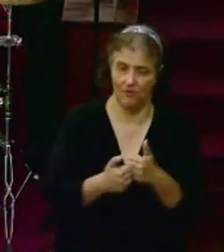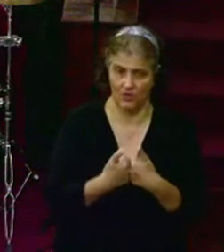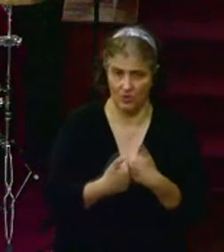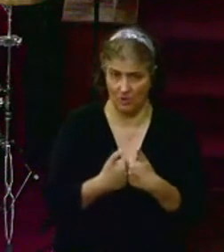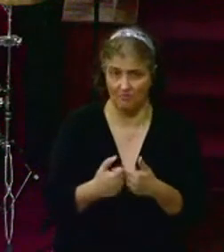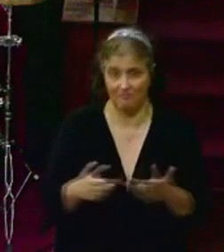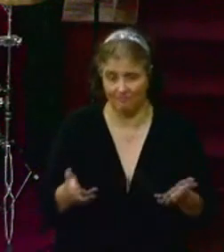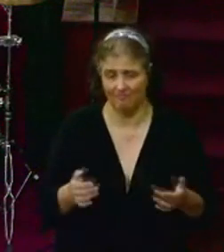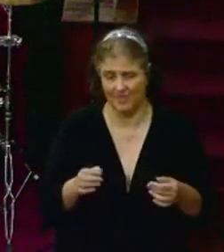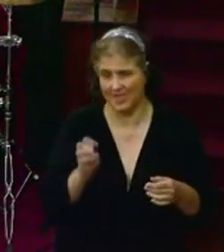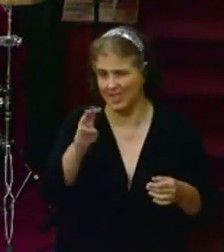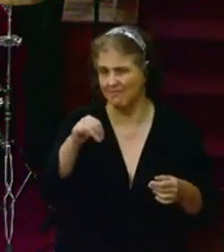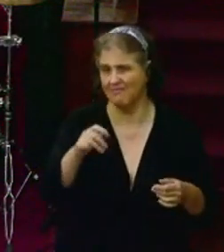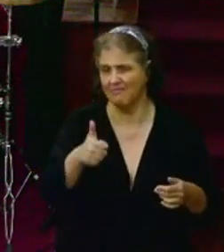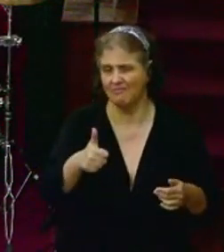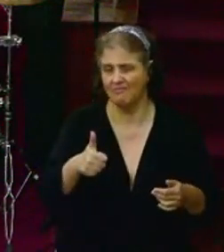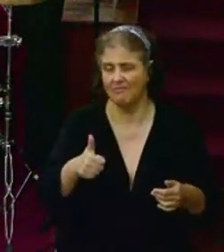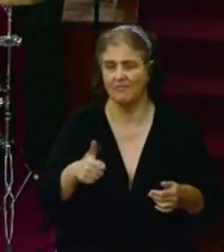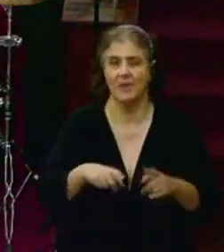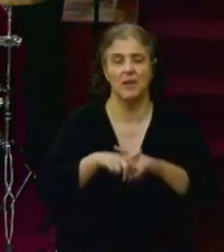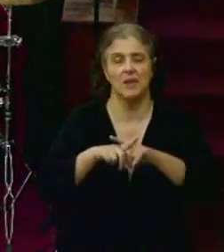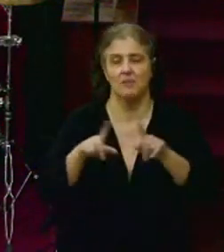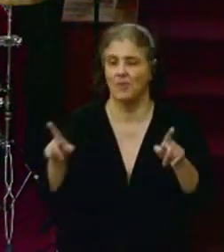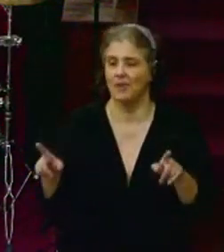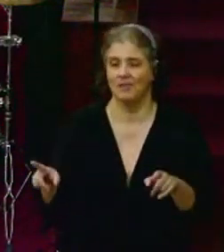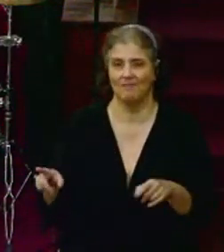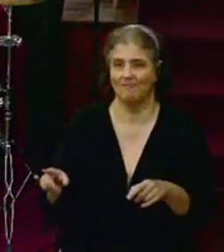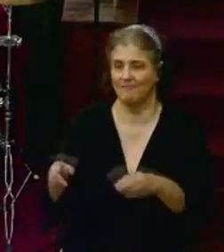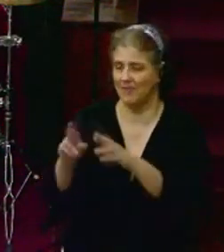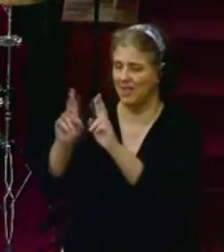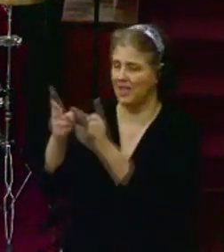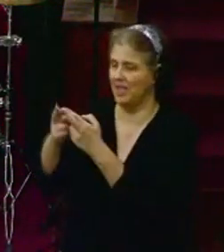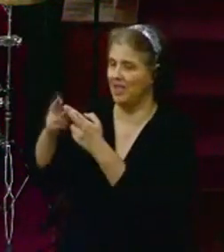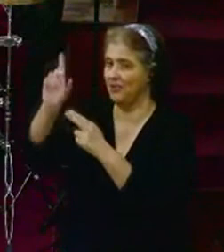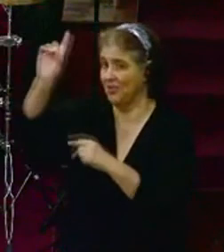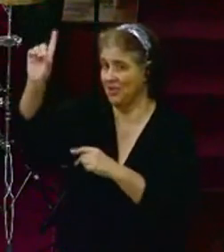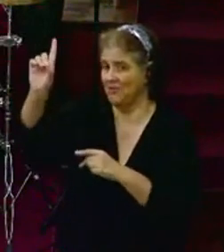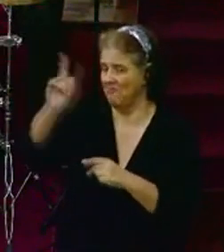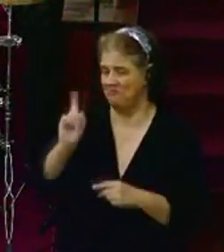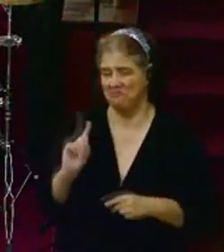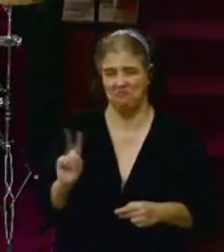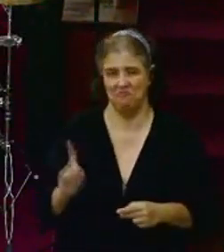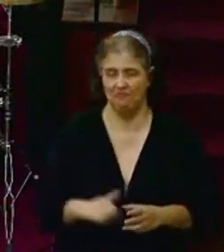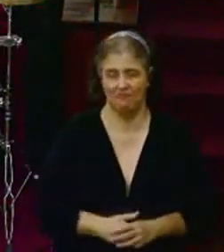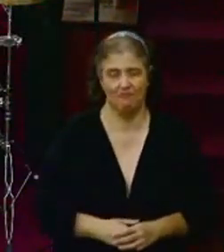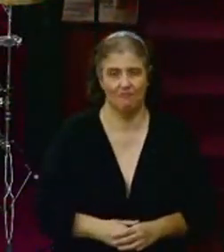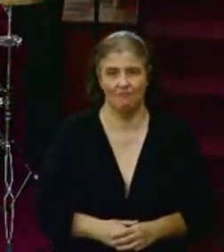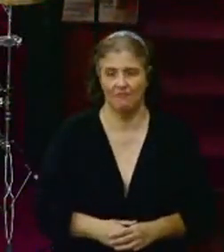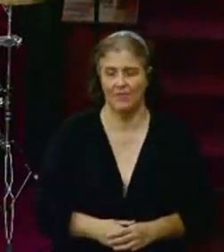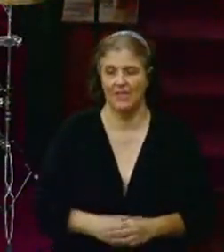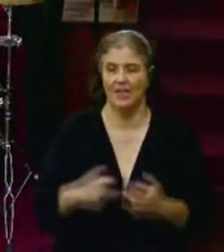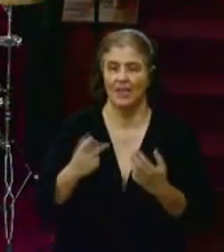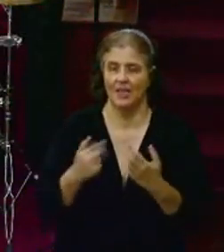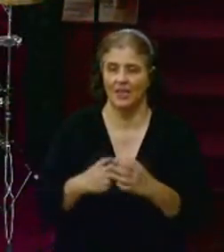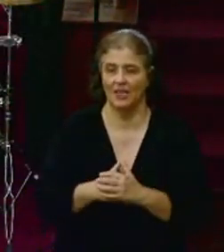não. Devemos aprender com João Batista, que se humilhou. E Jesus disse depois que não existiu homem igual João Batista